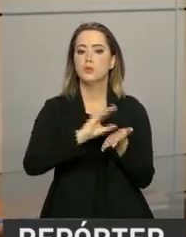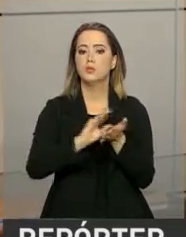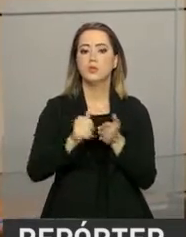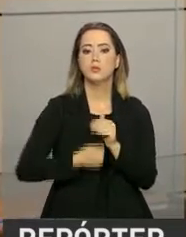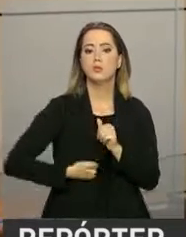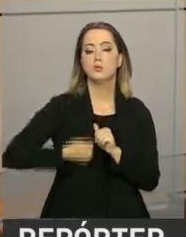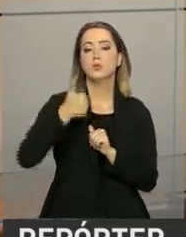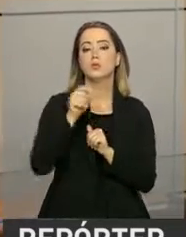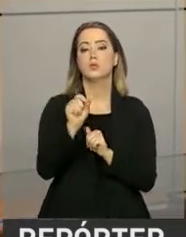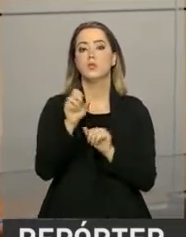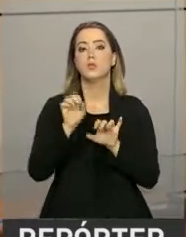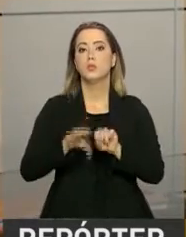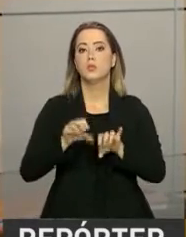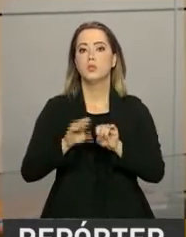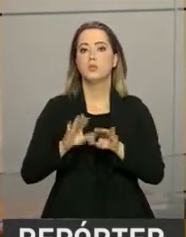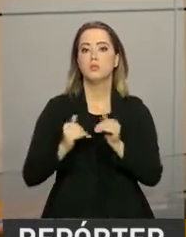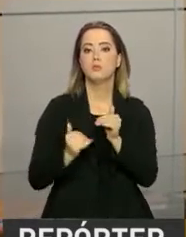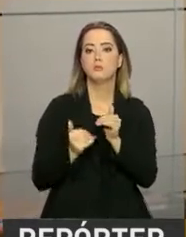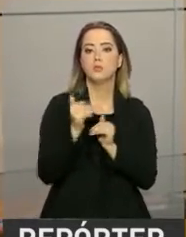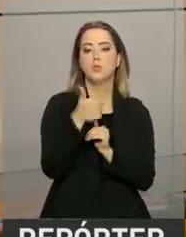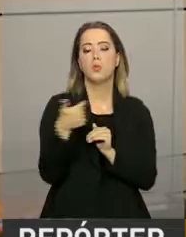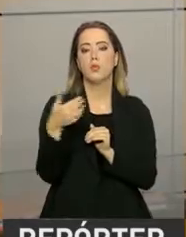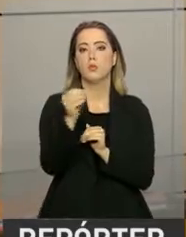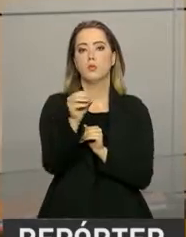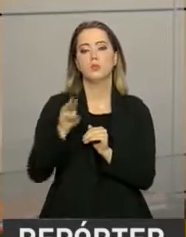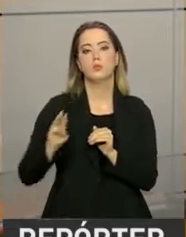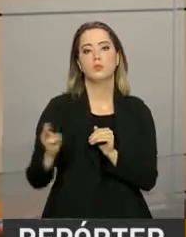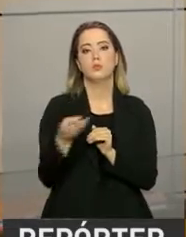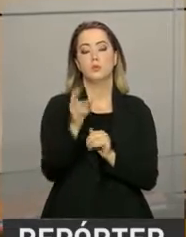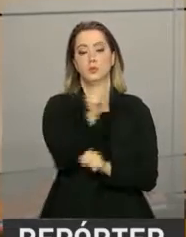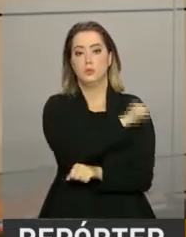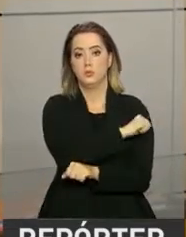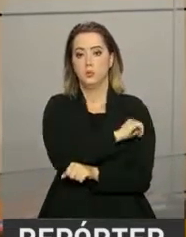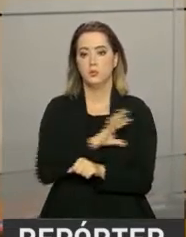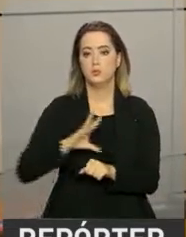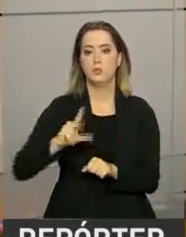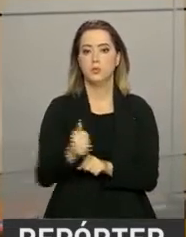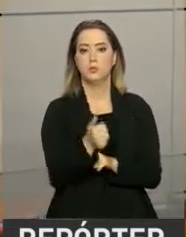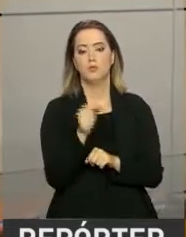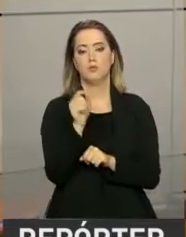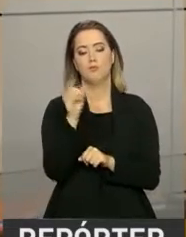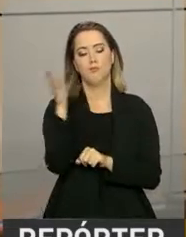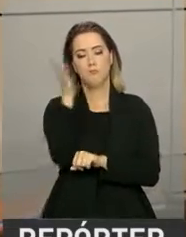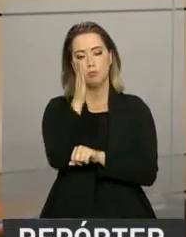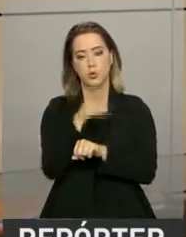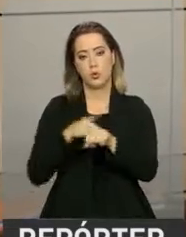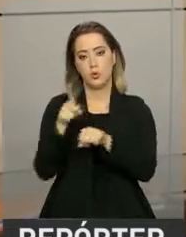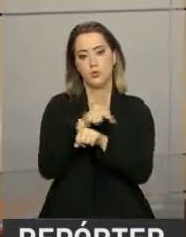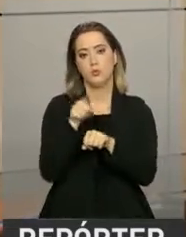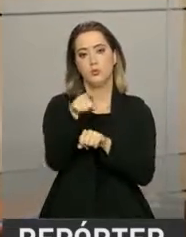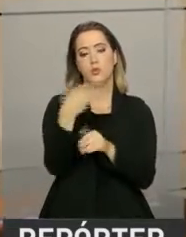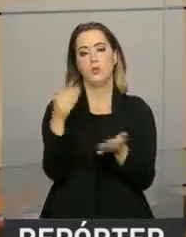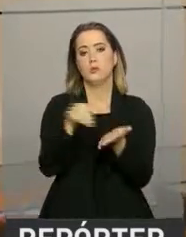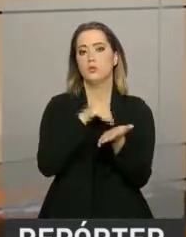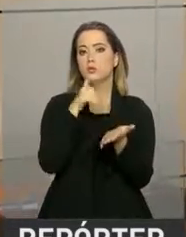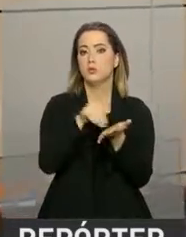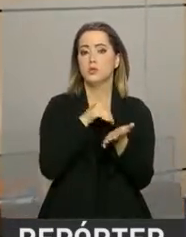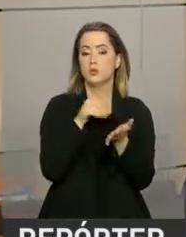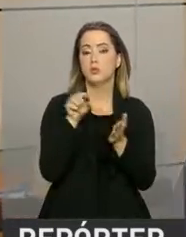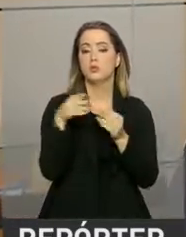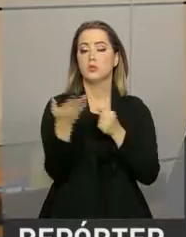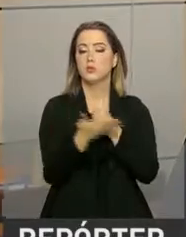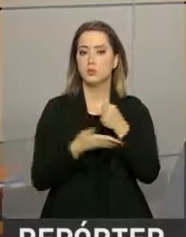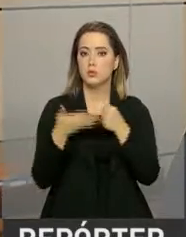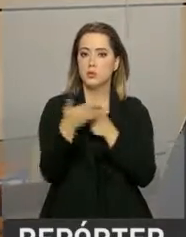o aprendizado e ampliar a jornada de até 10 milhões de estudantes de todo o país. Sobre esse assunto, eu converso com o secretário de Educação Básica do Ministério da